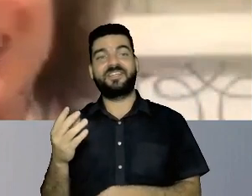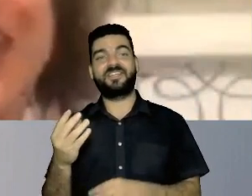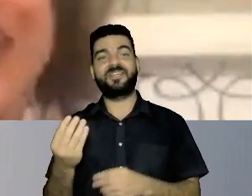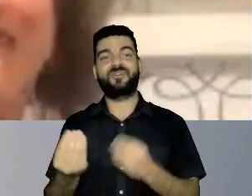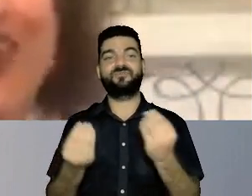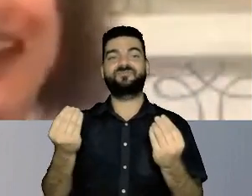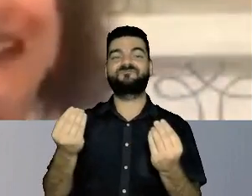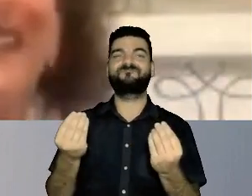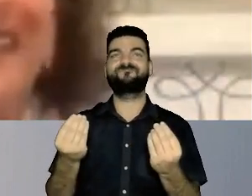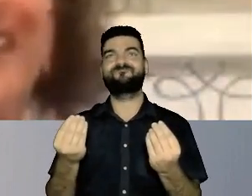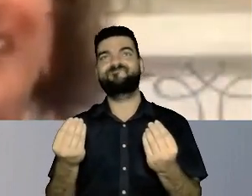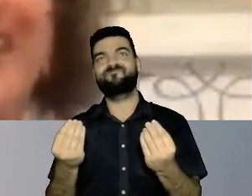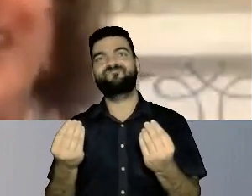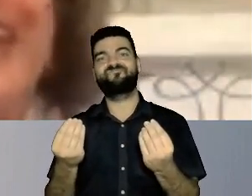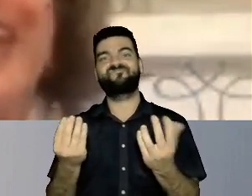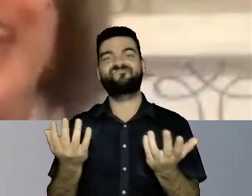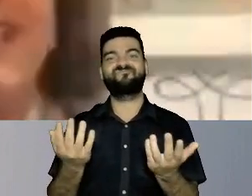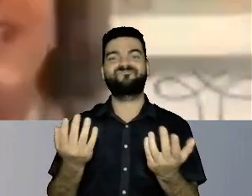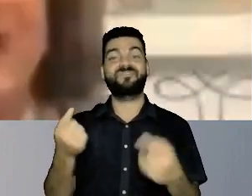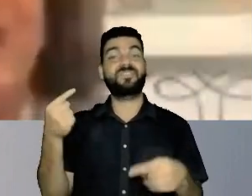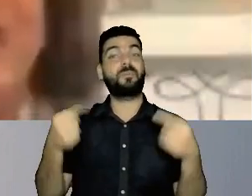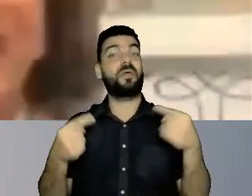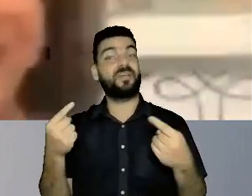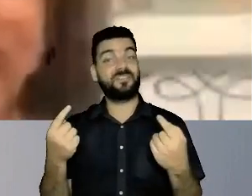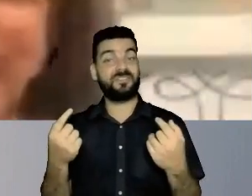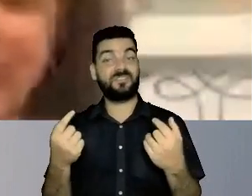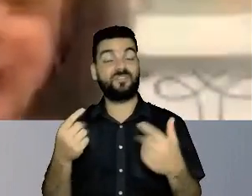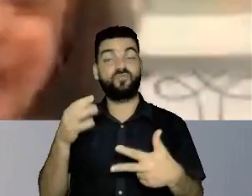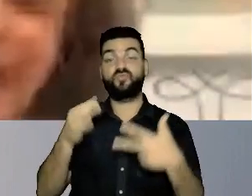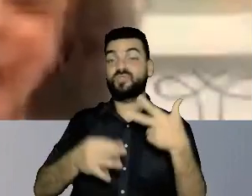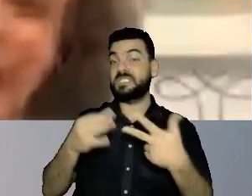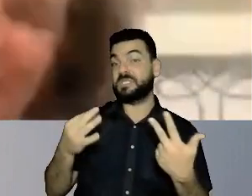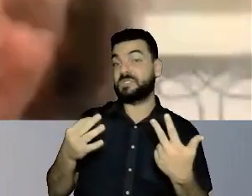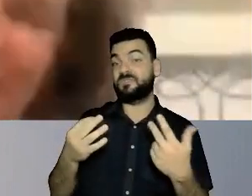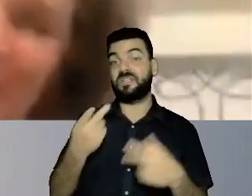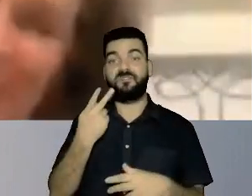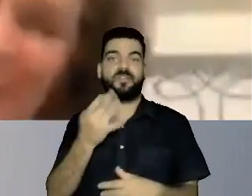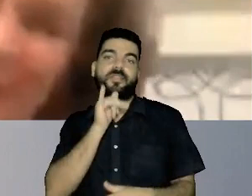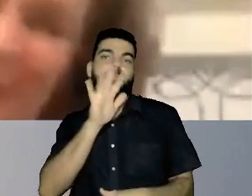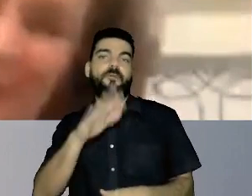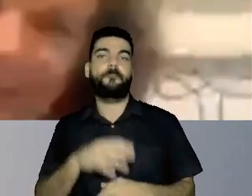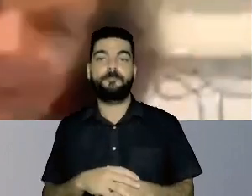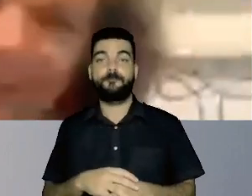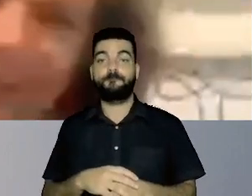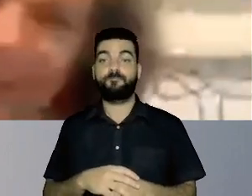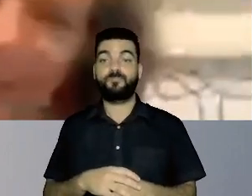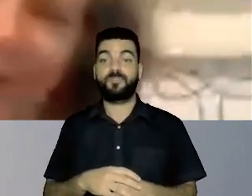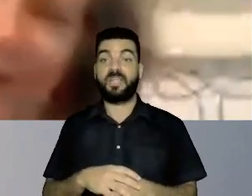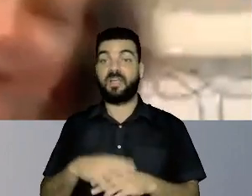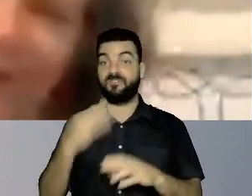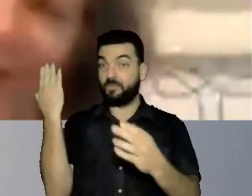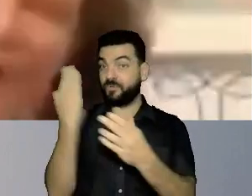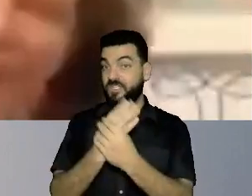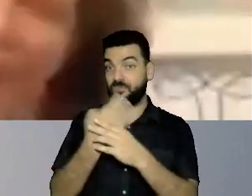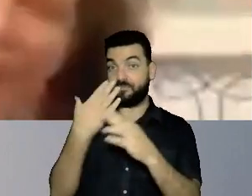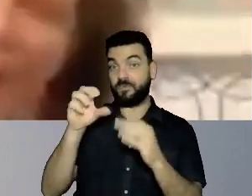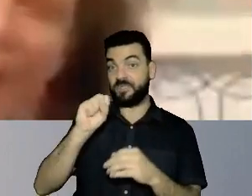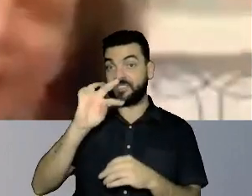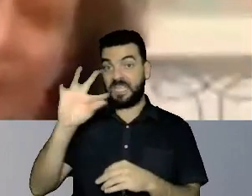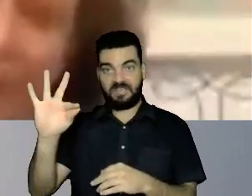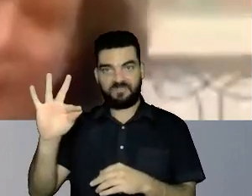divina, né? Mas se a gente fosse analisar esse questionamento da Ana